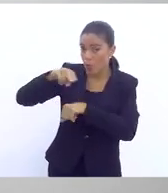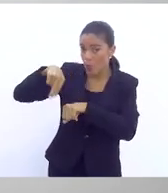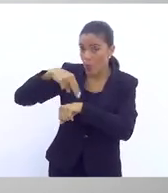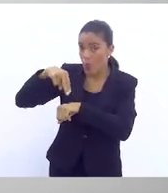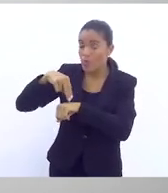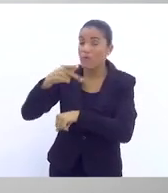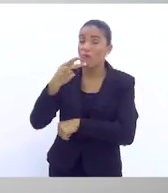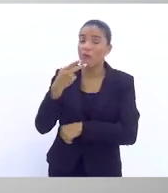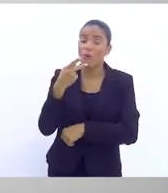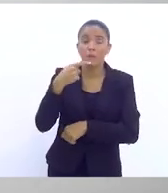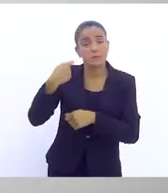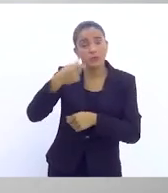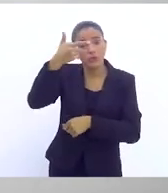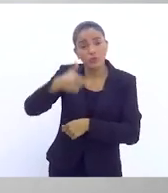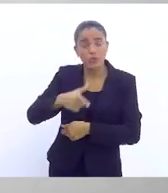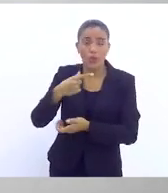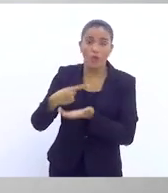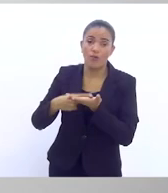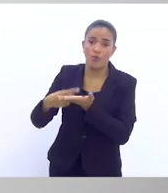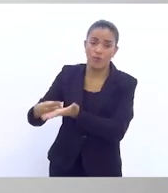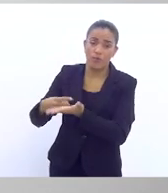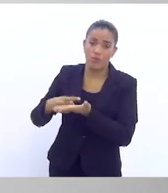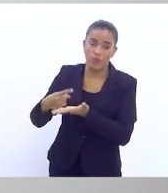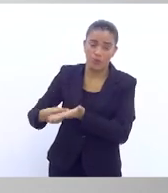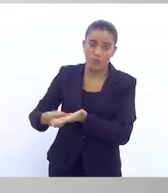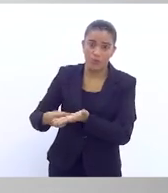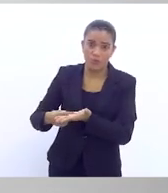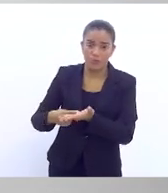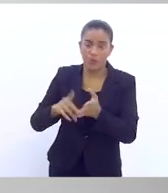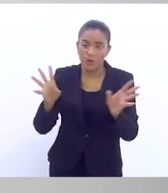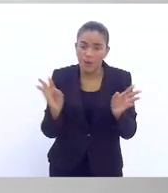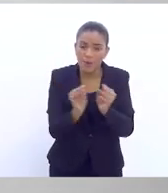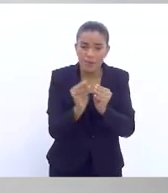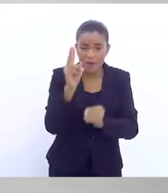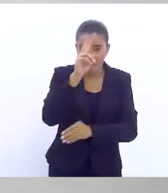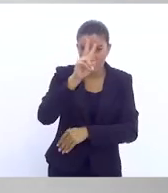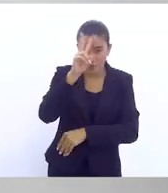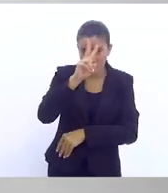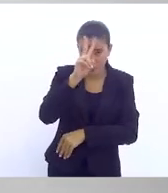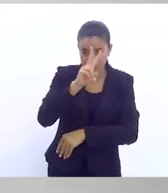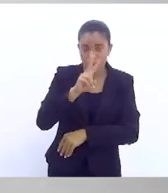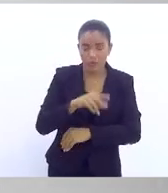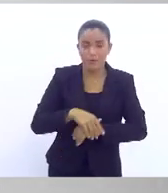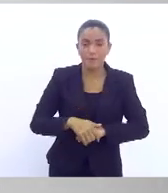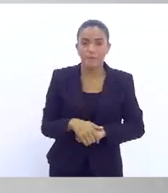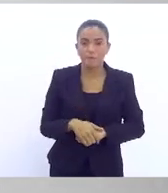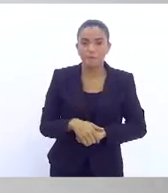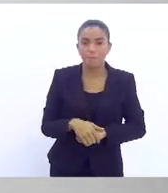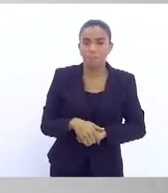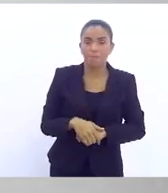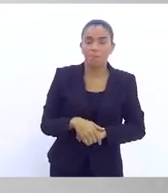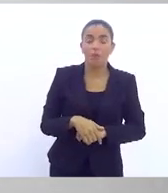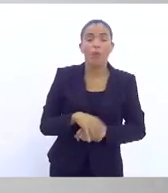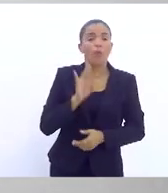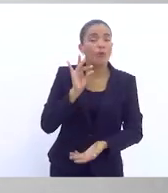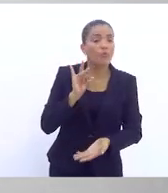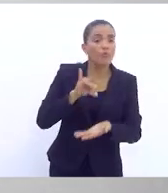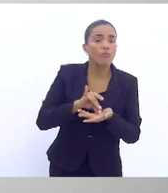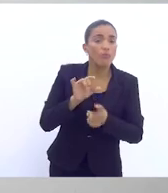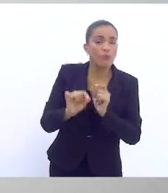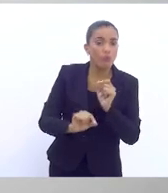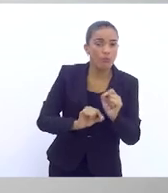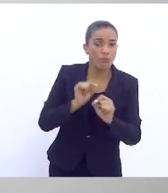negociação fazendo aqui um breve histórico para a gente quer o fato é